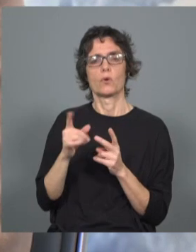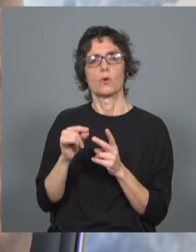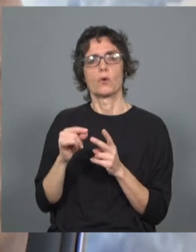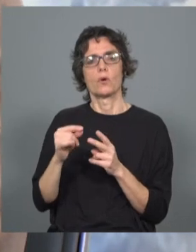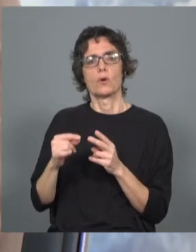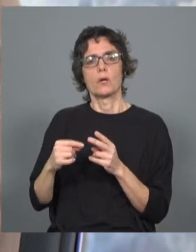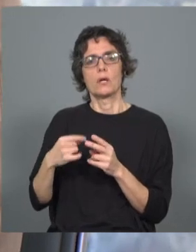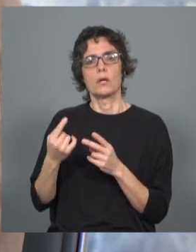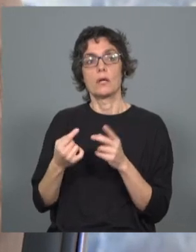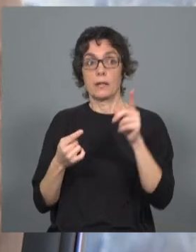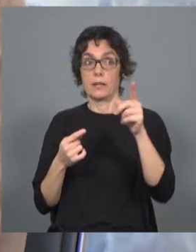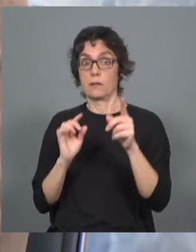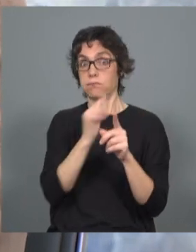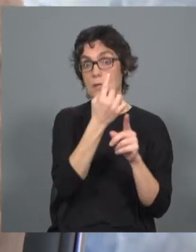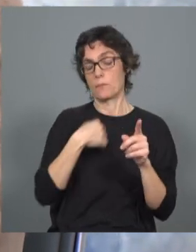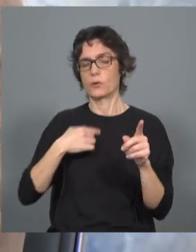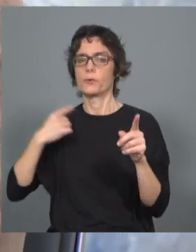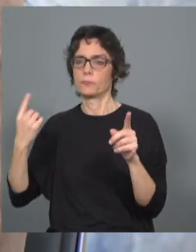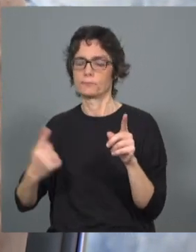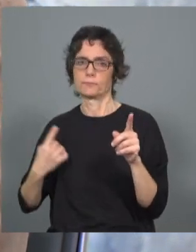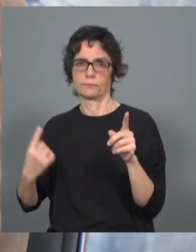lentamente do que a Mónica,